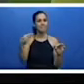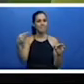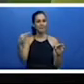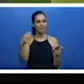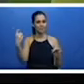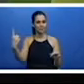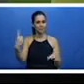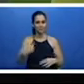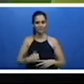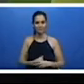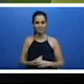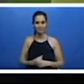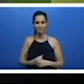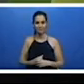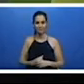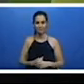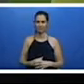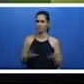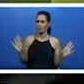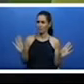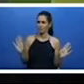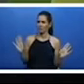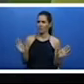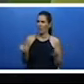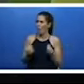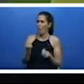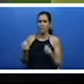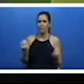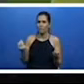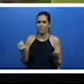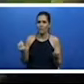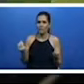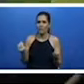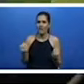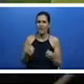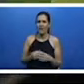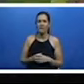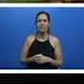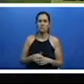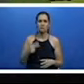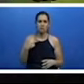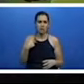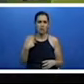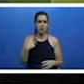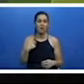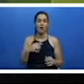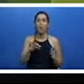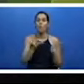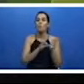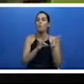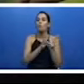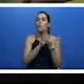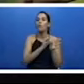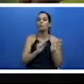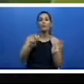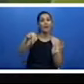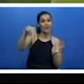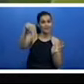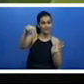1. Opa! Então, se a gente chamar o número de pontos de N, a gente pode colocar aqui,